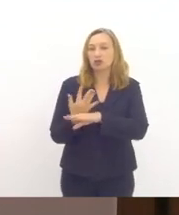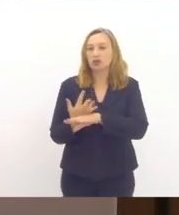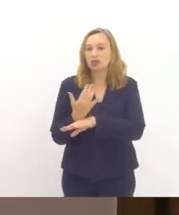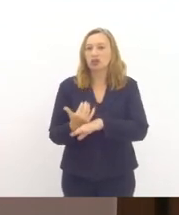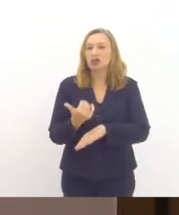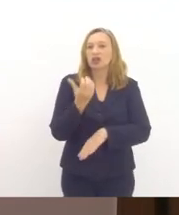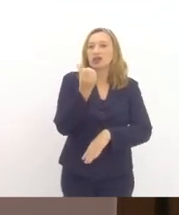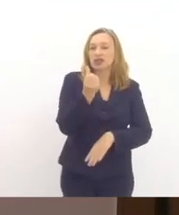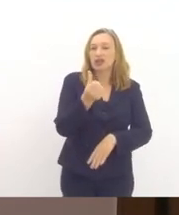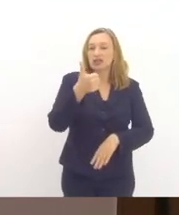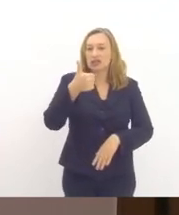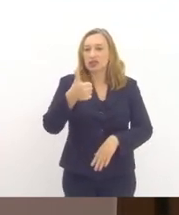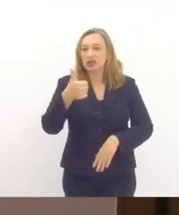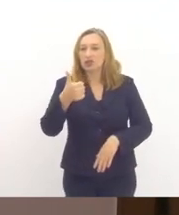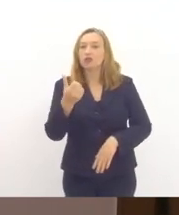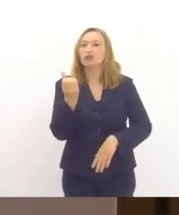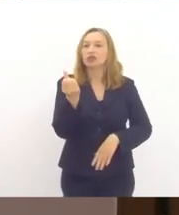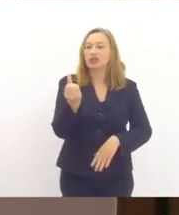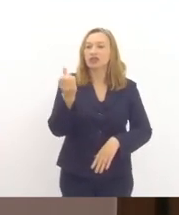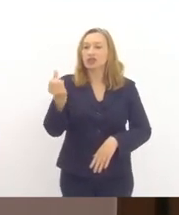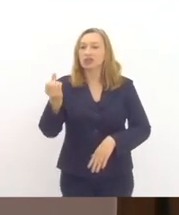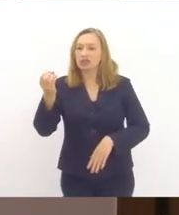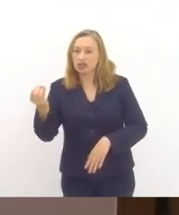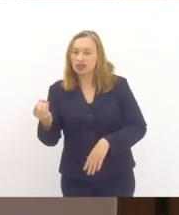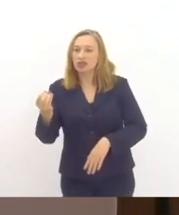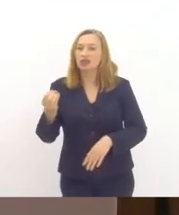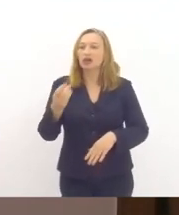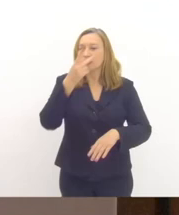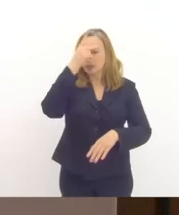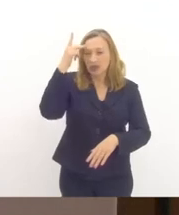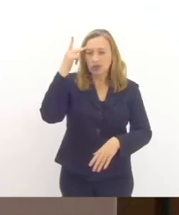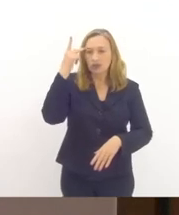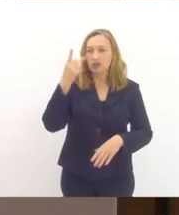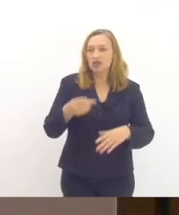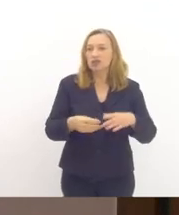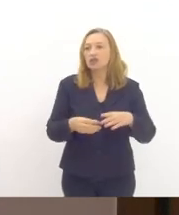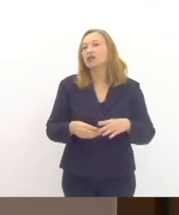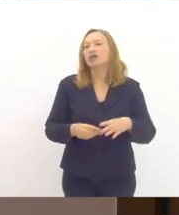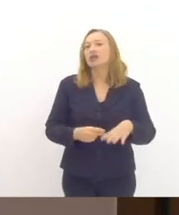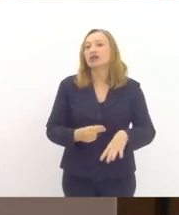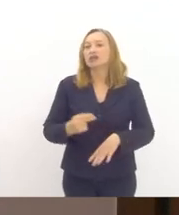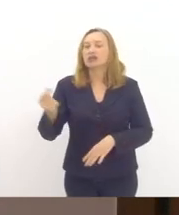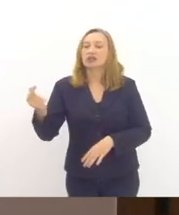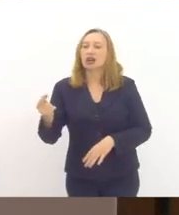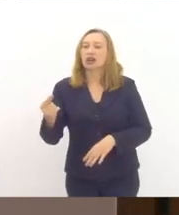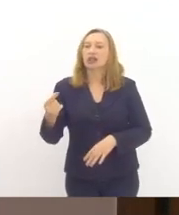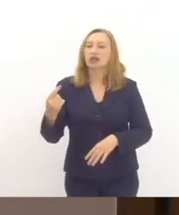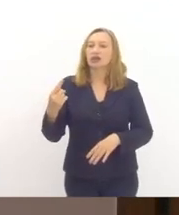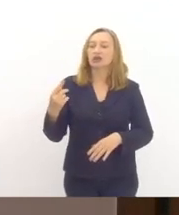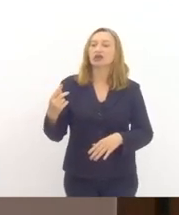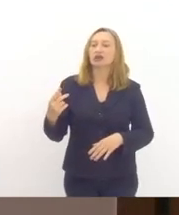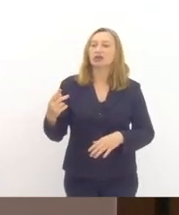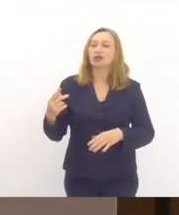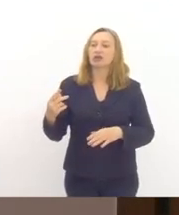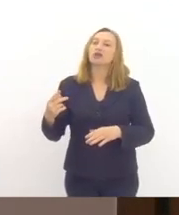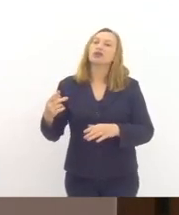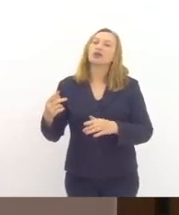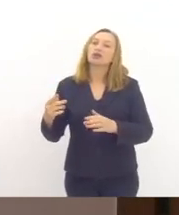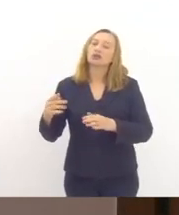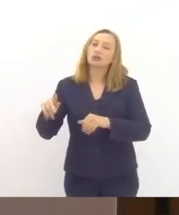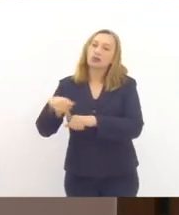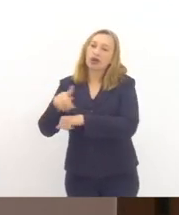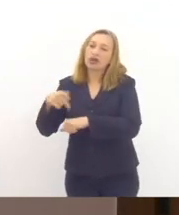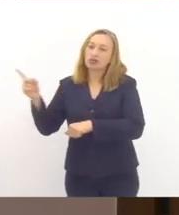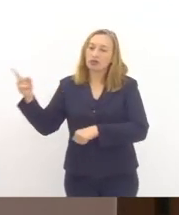61.660 refugiados e 115 mil solicitantes de refúgio foram elencados. Esses